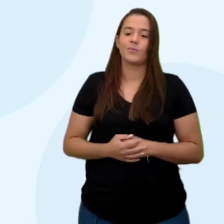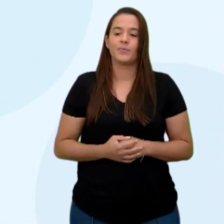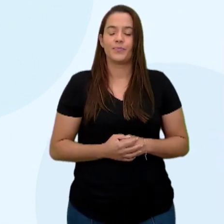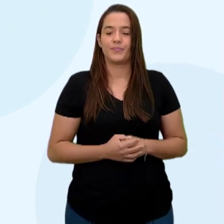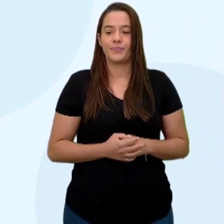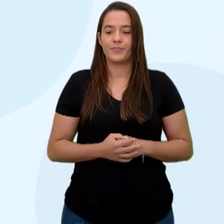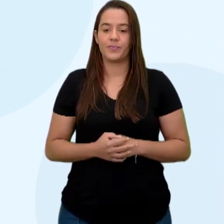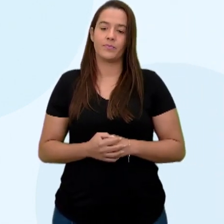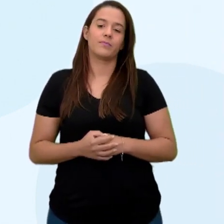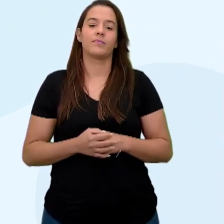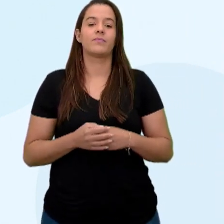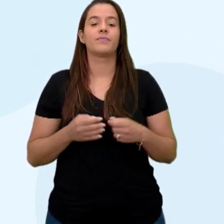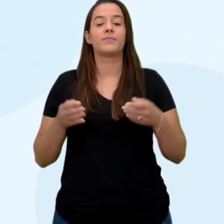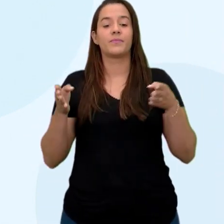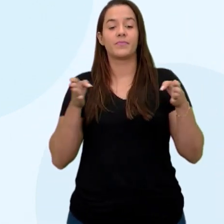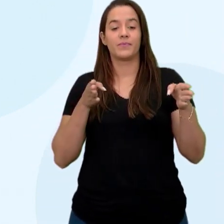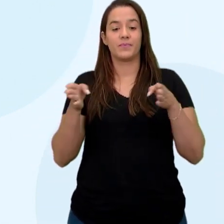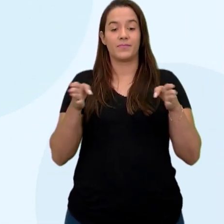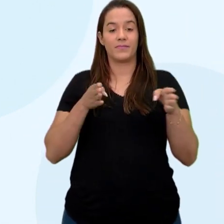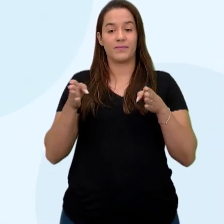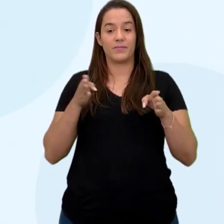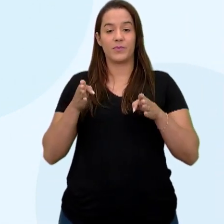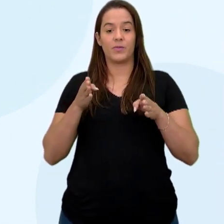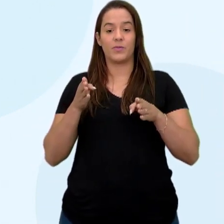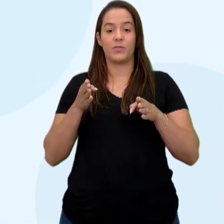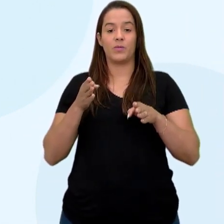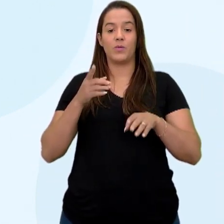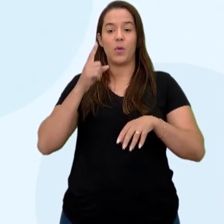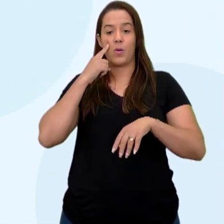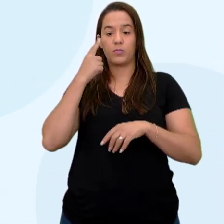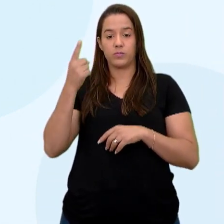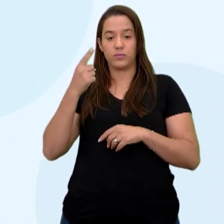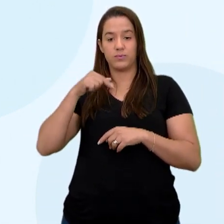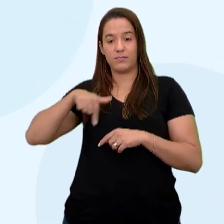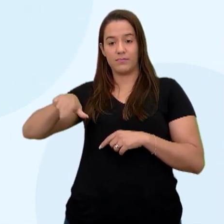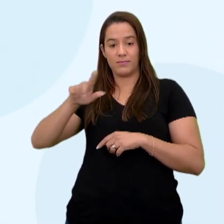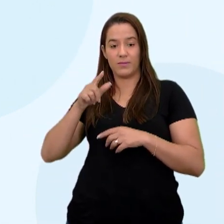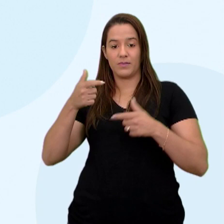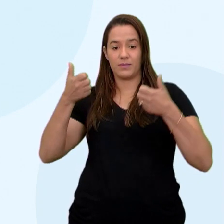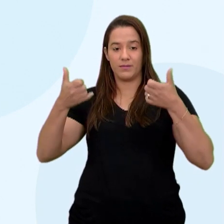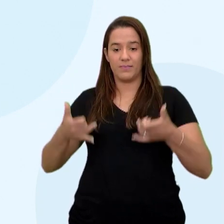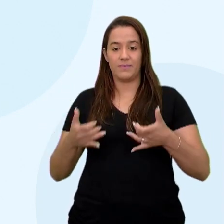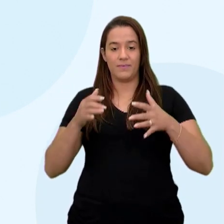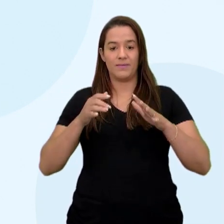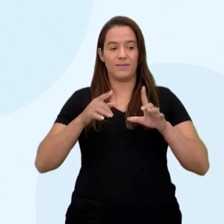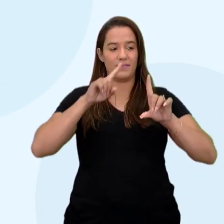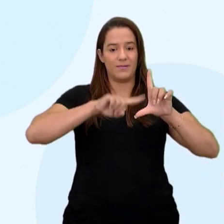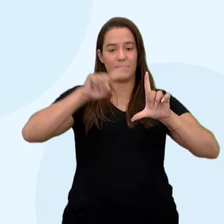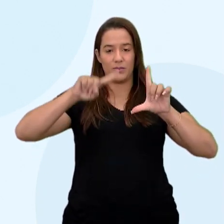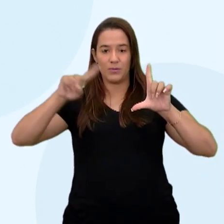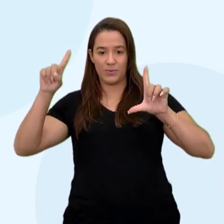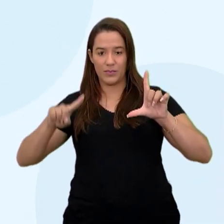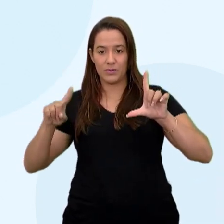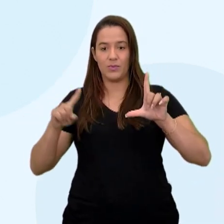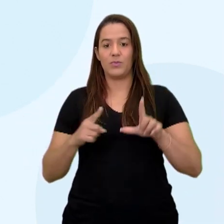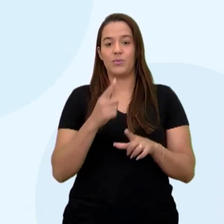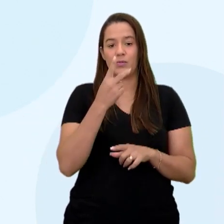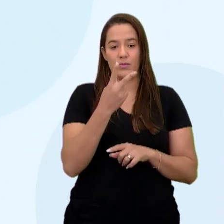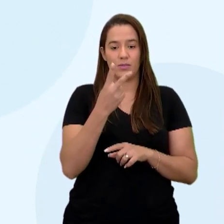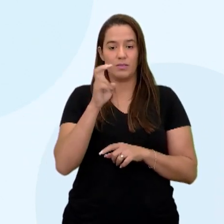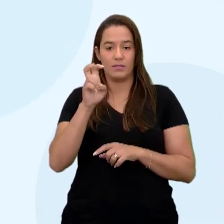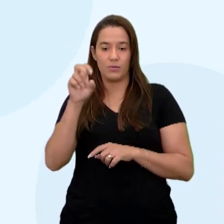período Jurássico e o período Cretáceo aí, que vai, né, nessa escala mostrando de 252